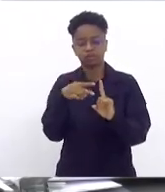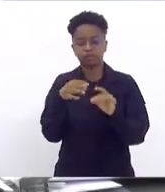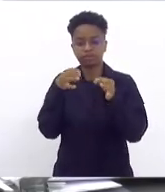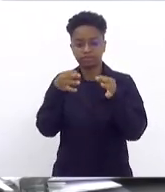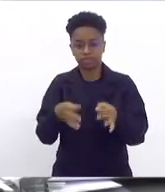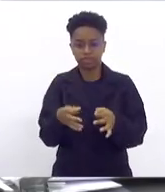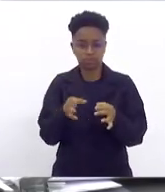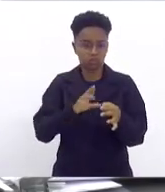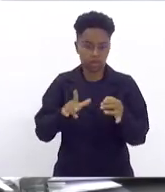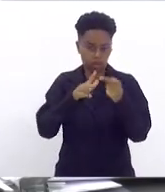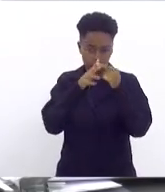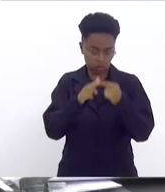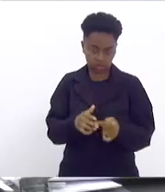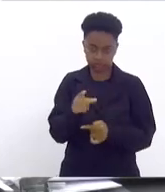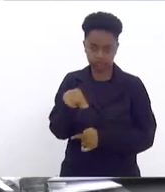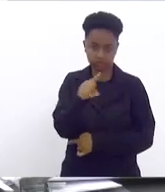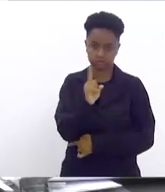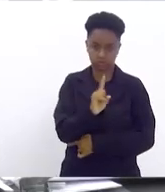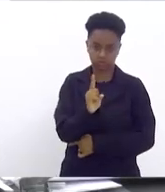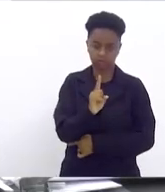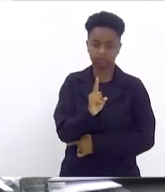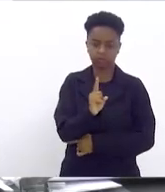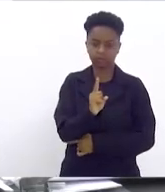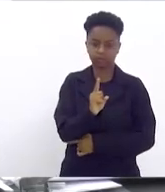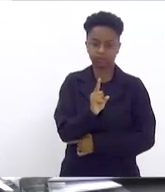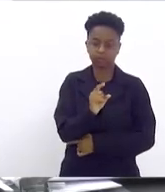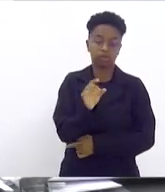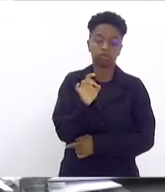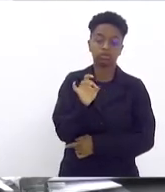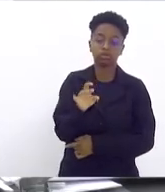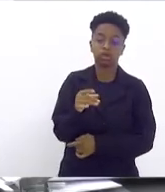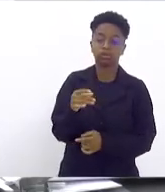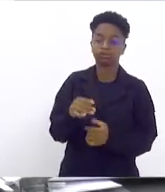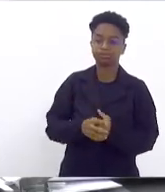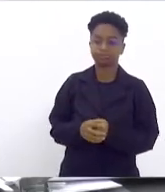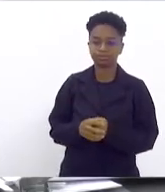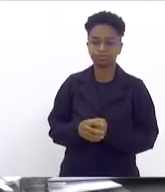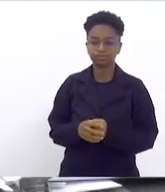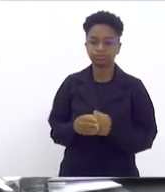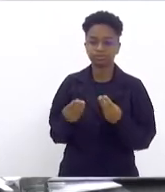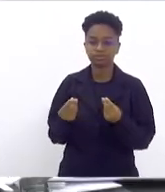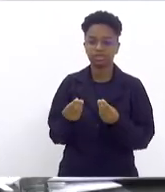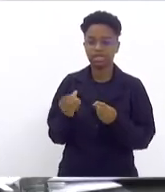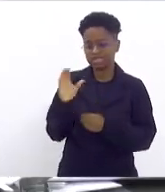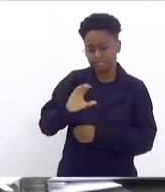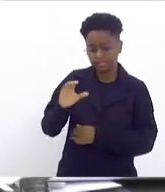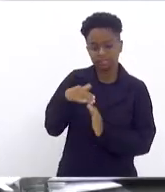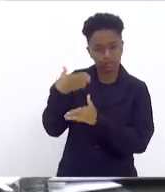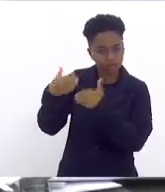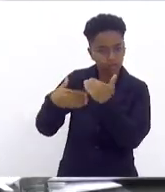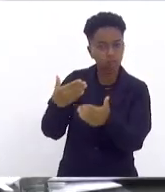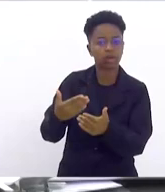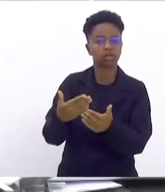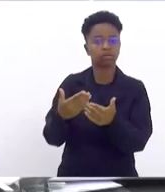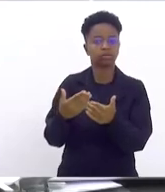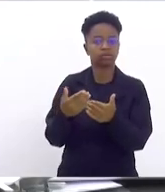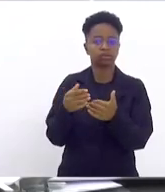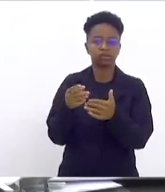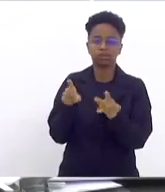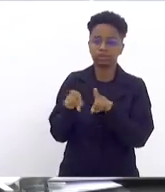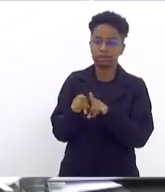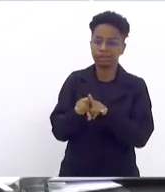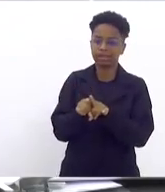não corrigindo Vossa Excelência, de maneira nenhuma. Claro. É como eu disse, a excelência está, a ciência está evoluindo, e cada vez